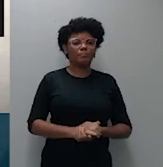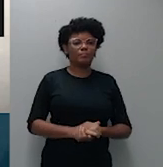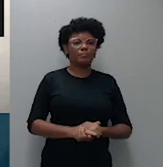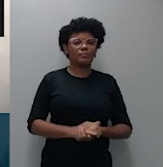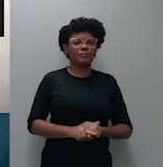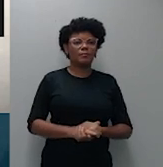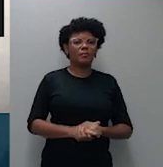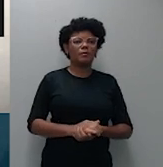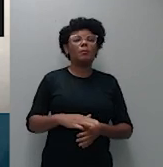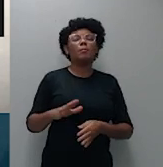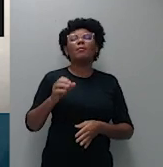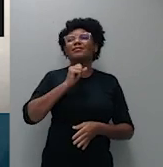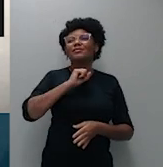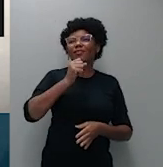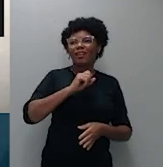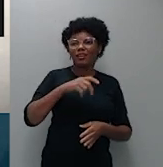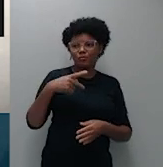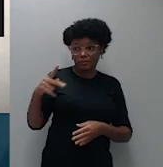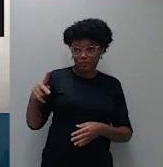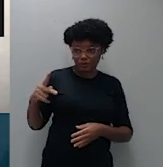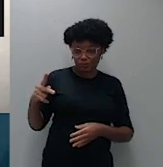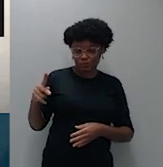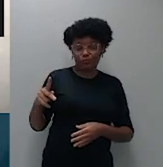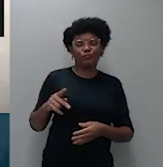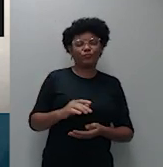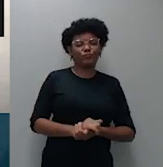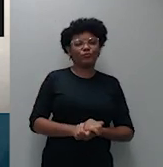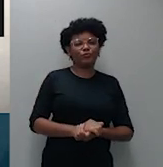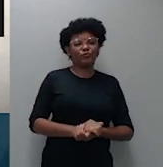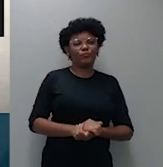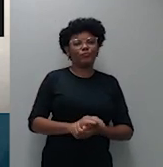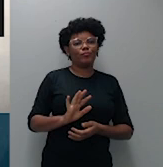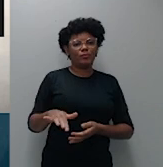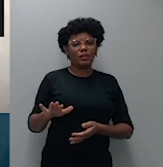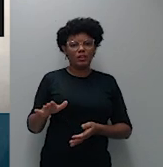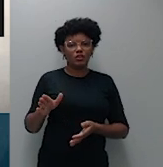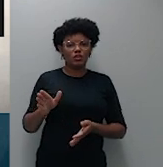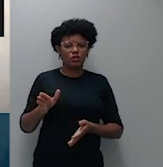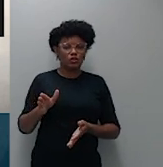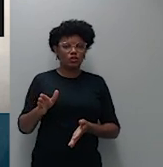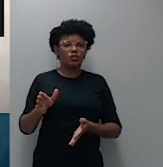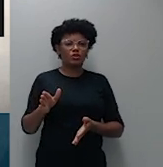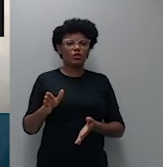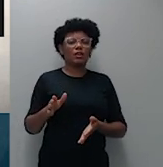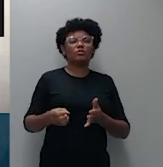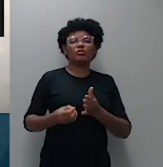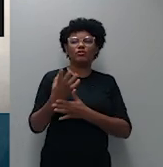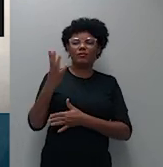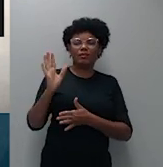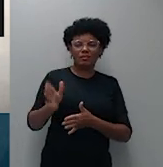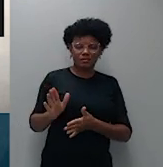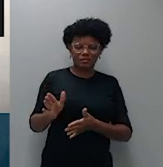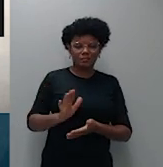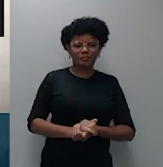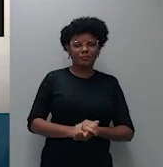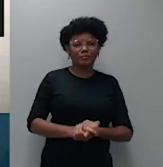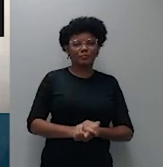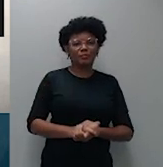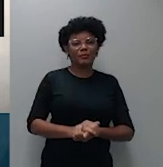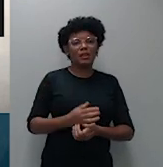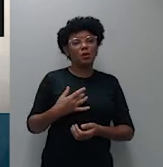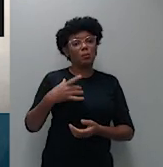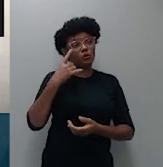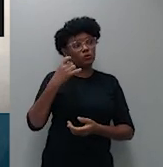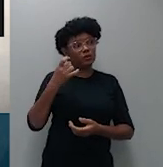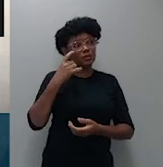pauta que é o de vossa excelência inclusive já tem sido adiado algumas vezes eu acho interessante de